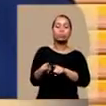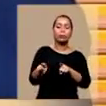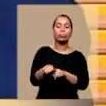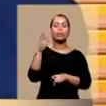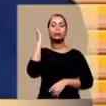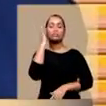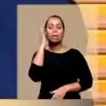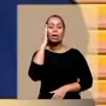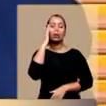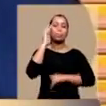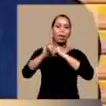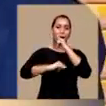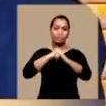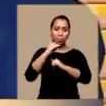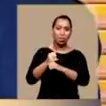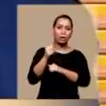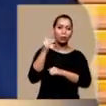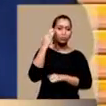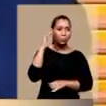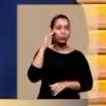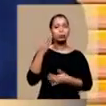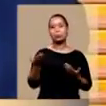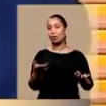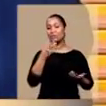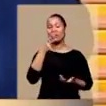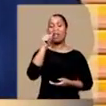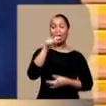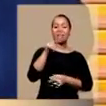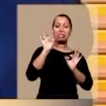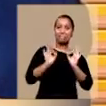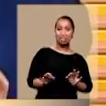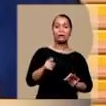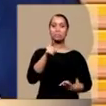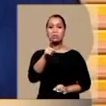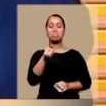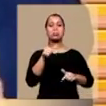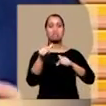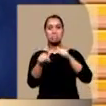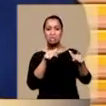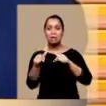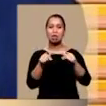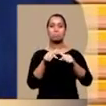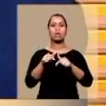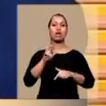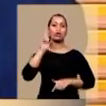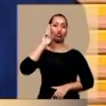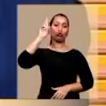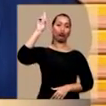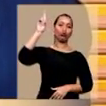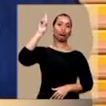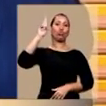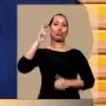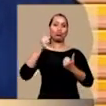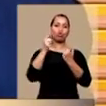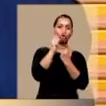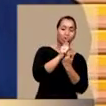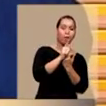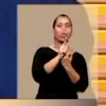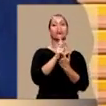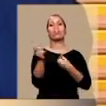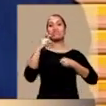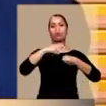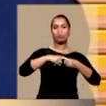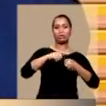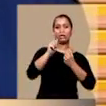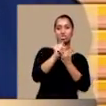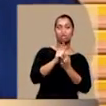saiba manusear melhor a internet. Então não dá para garantir que porque ele ocupava um cargo de diretor, de gerente em uma empresa, ele vai voltar para um cargo de